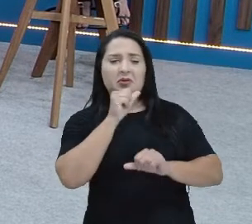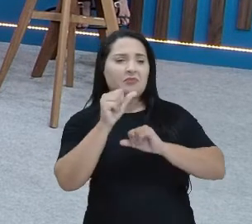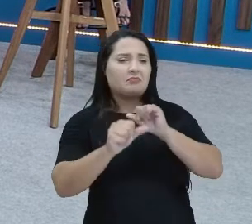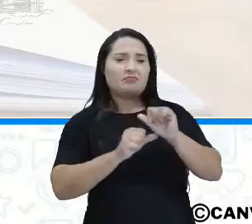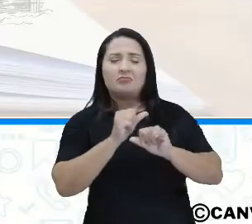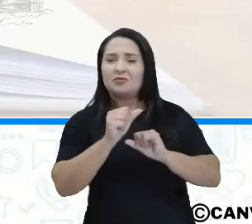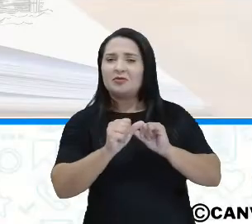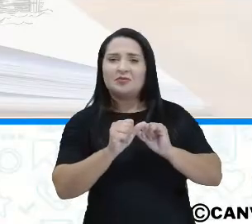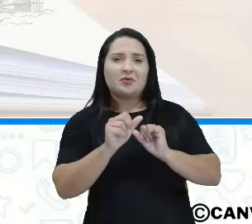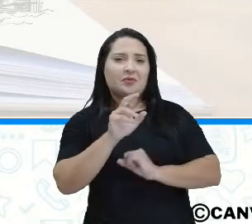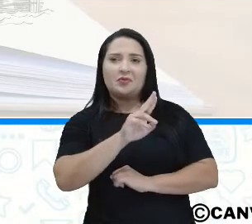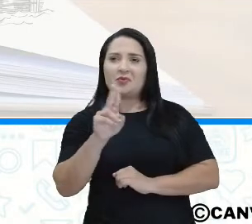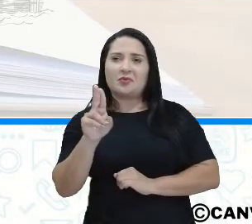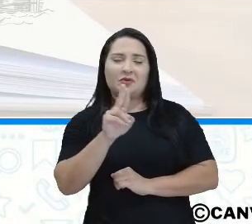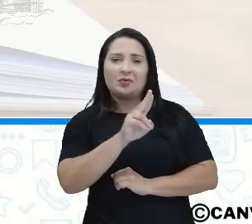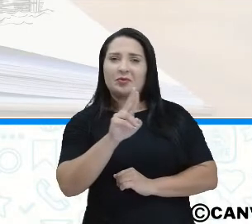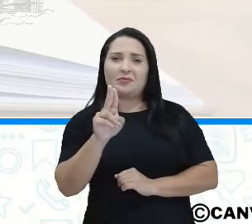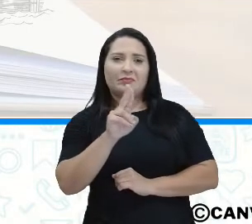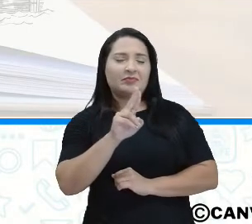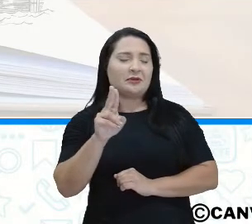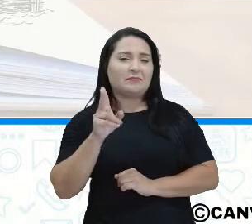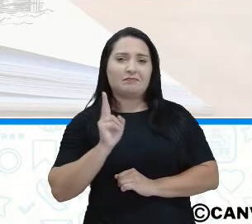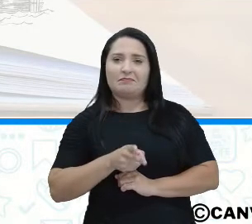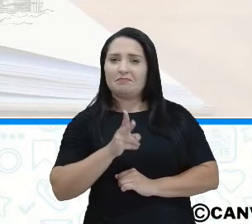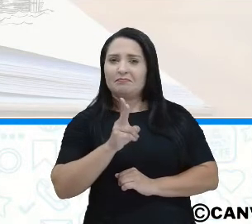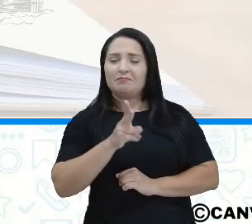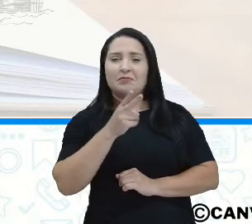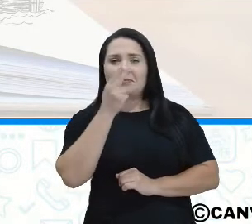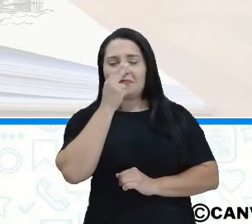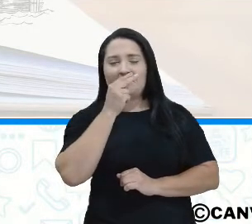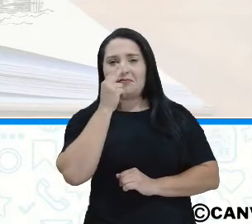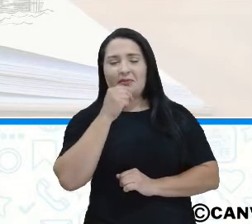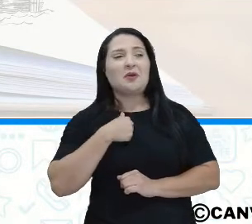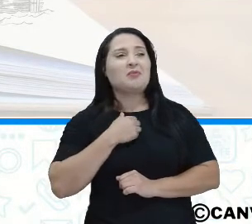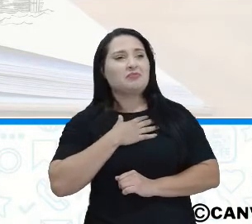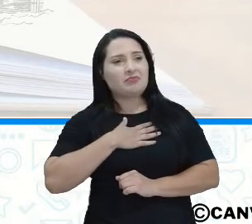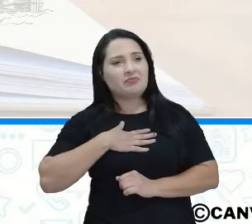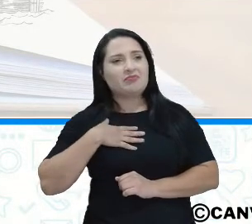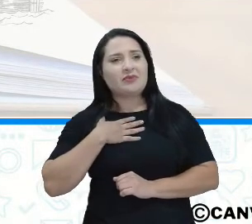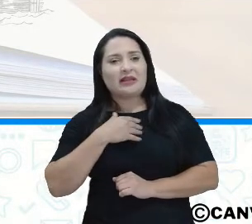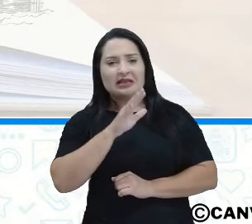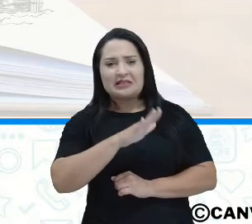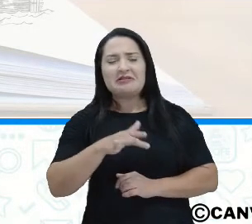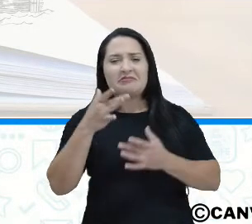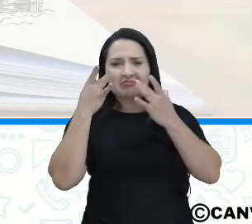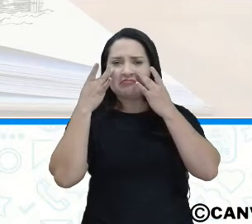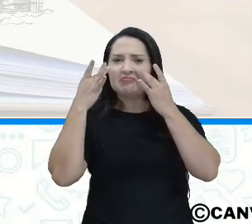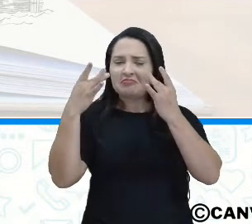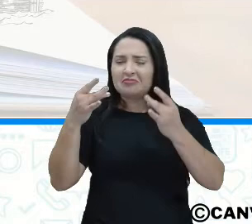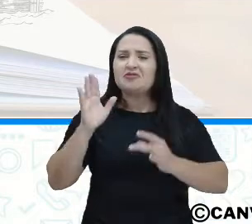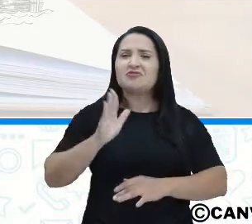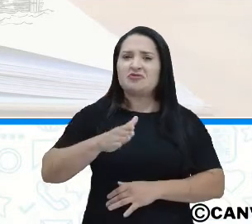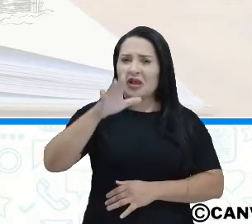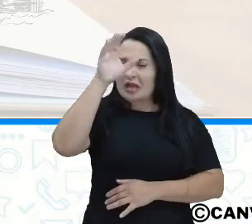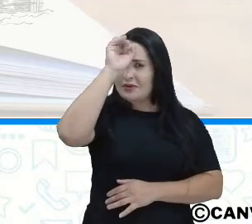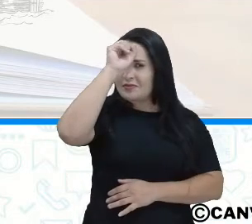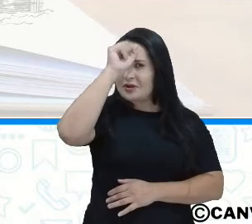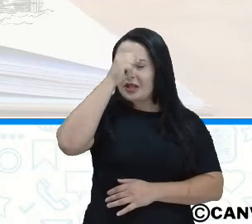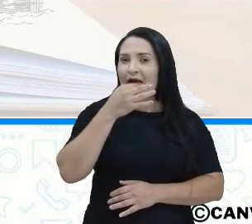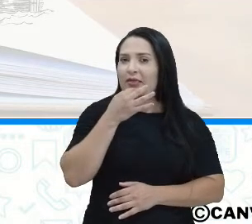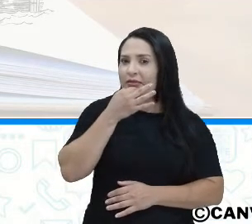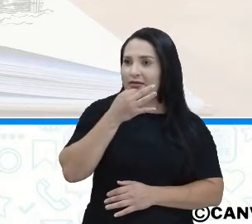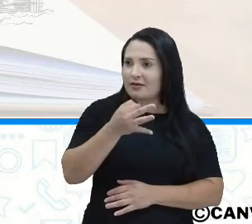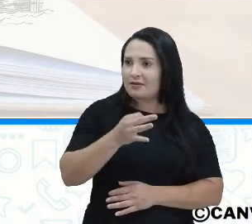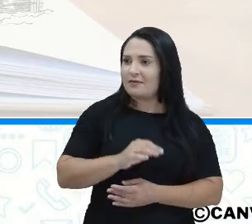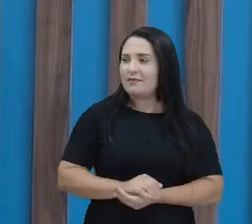olha o aí. O nome, é o único é que não muda. O nome que não muda, gostei. É. E a criança ficou bem atenta em casa também já. Pega essa dica.